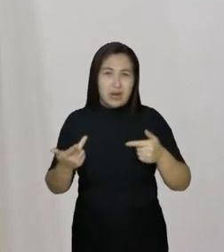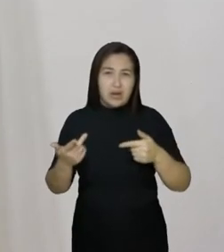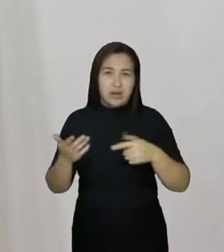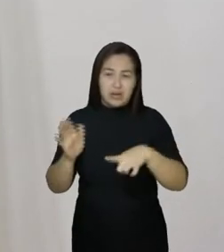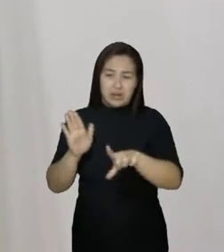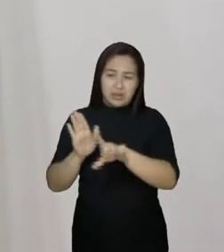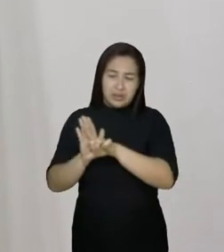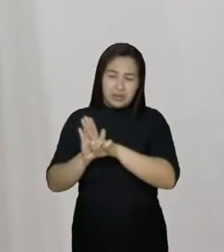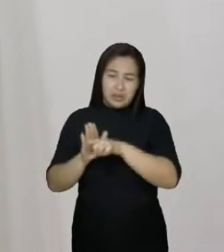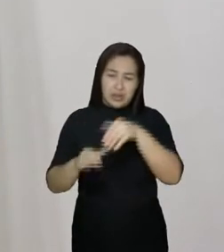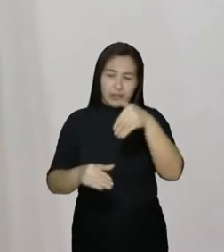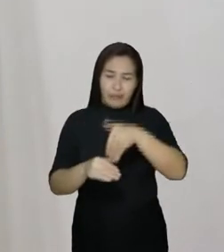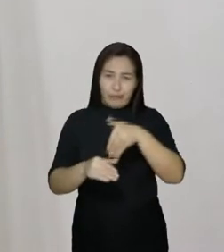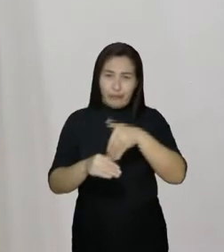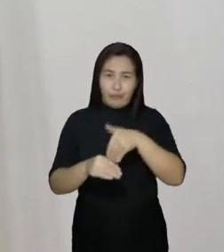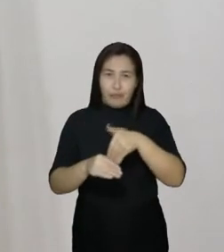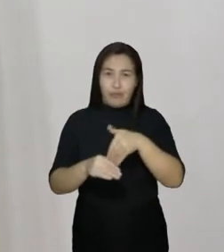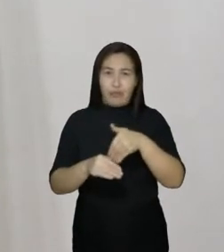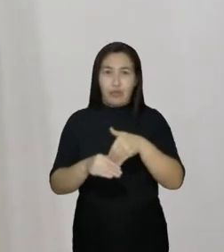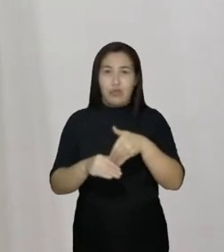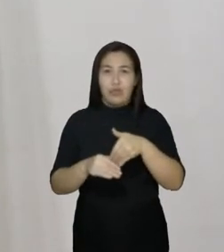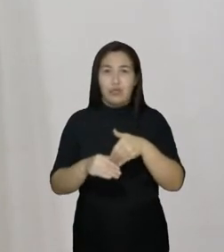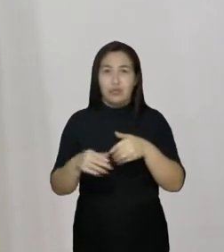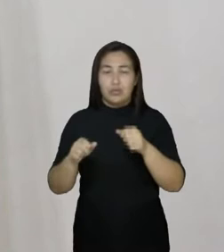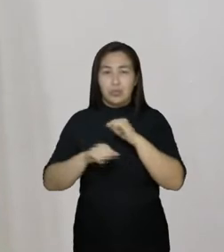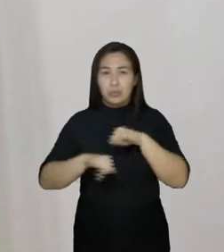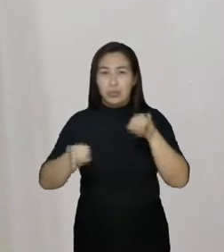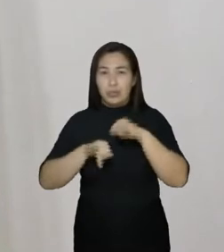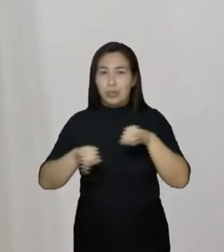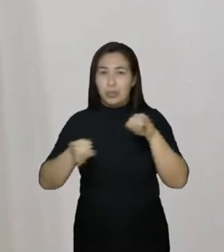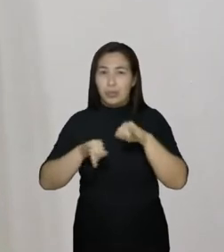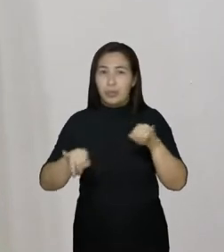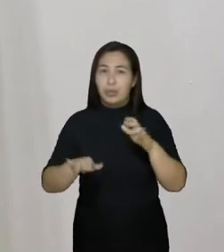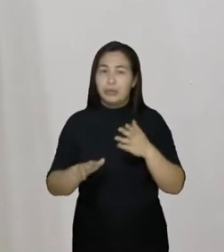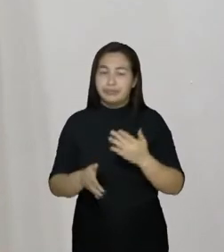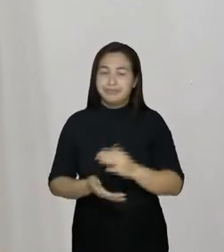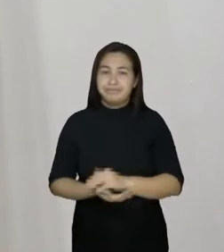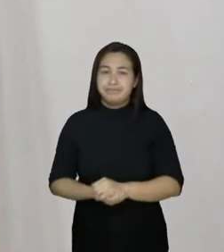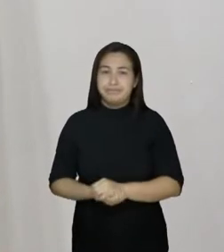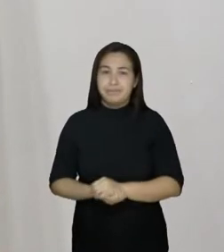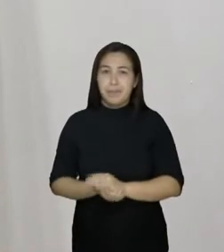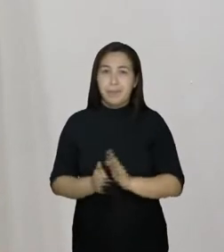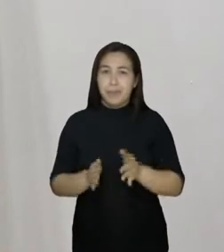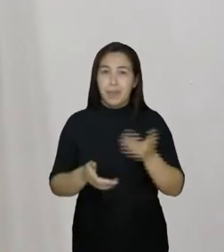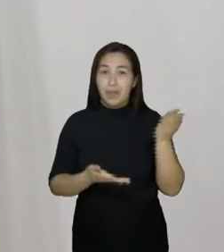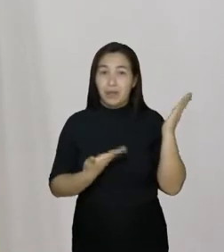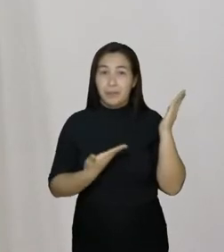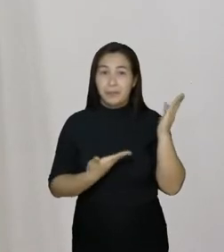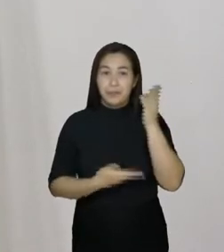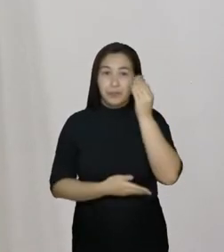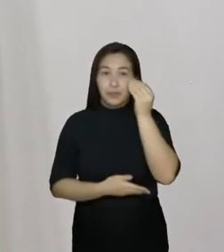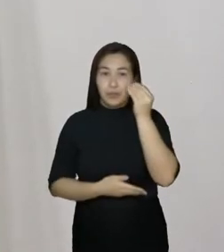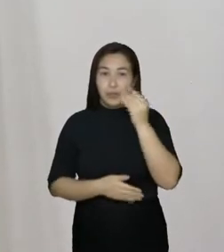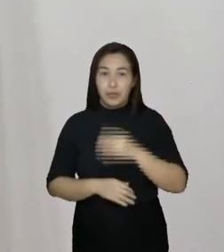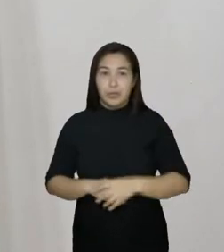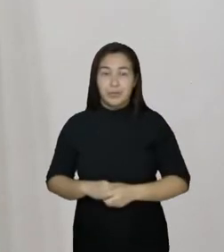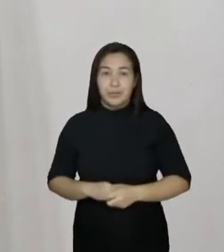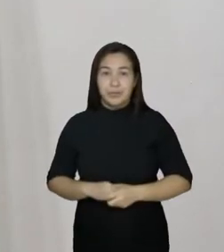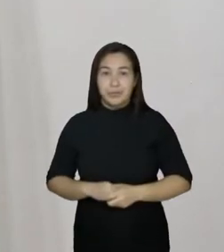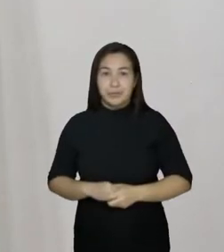Do pacotaço da alegria, né? Amplamente divulgado. Acho que acabou de chegar uma imagem ali, já dá tempo de colocá-la já? Vai